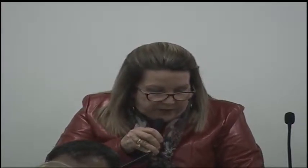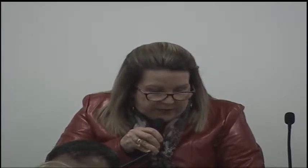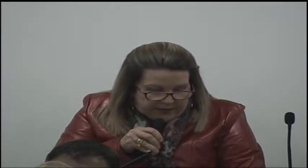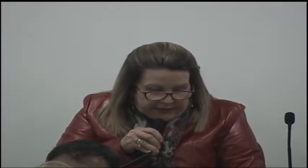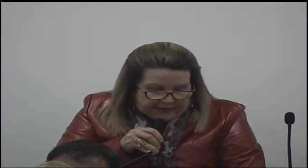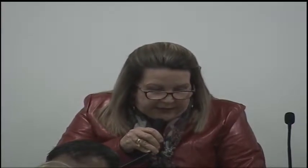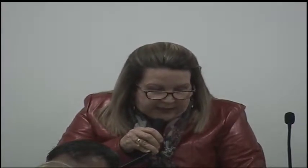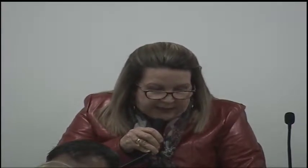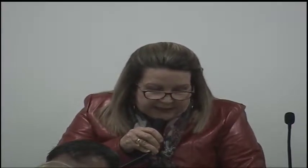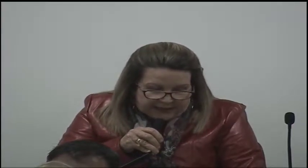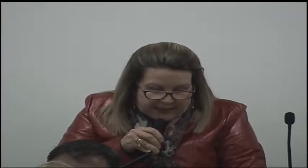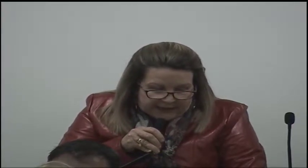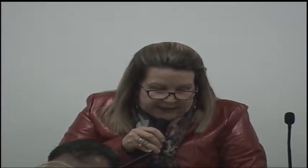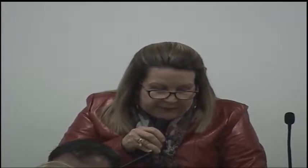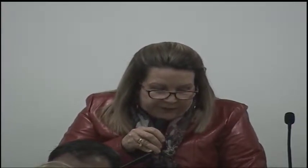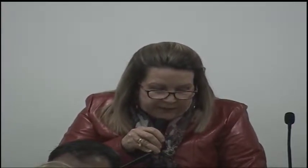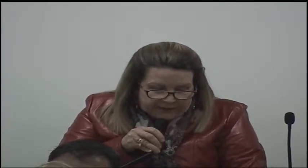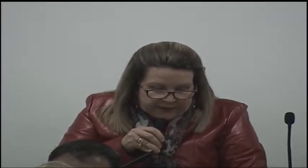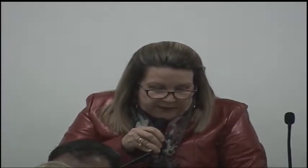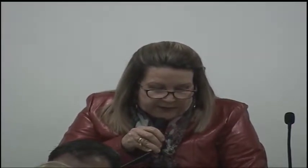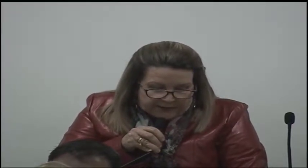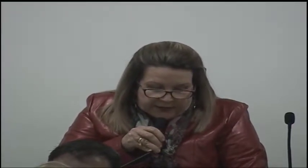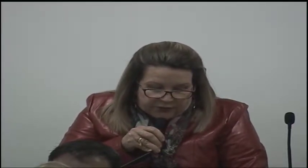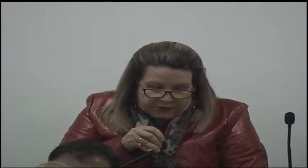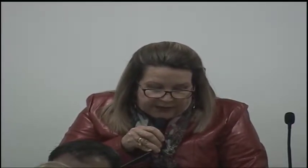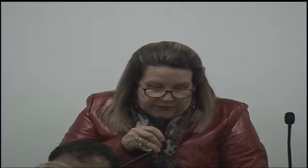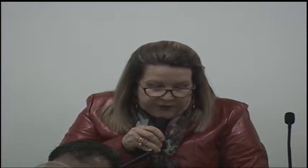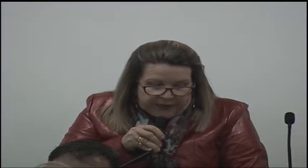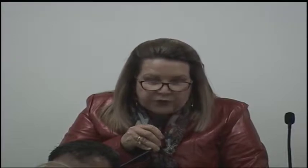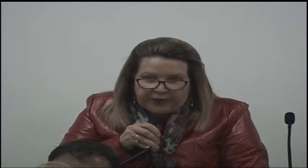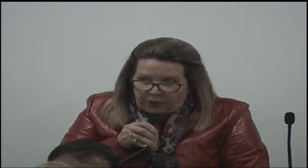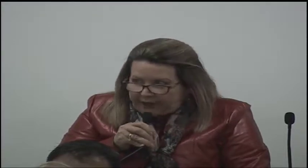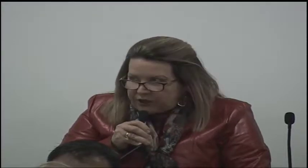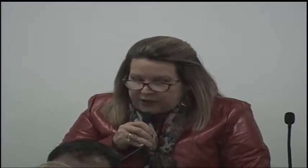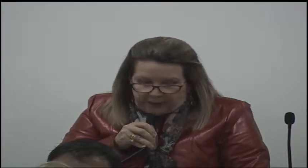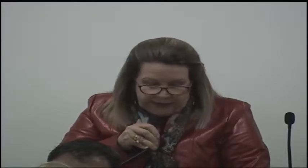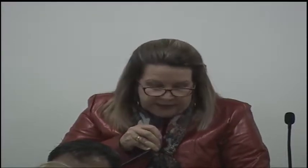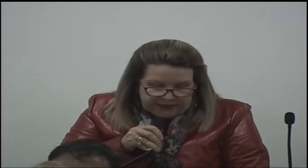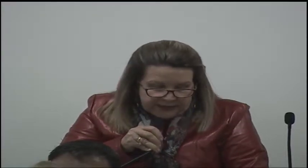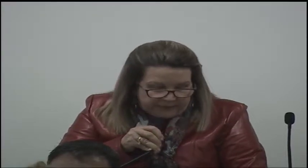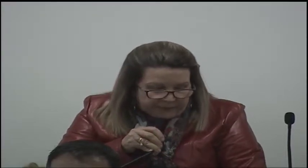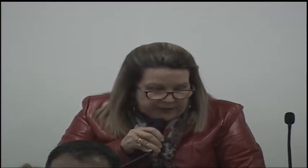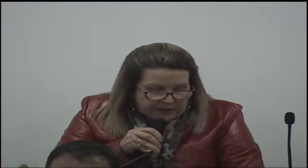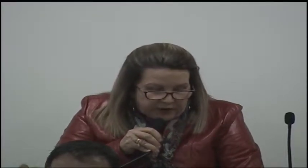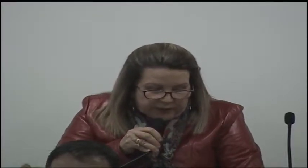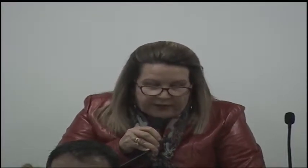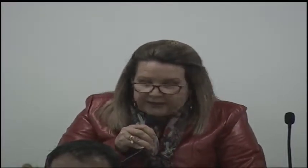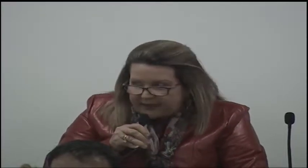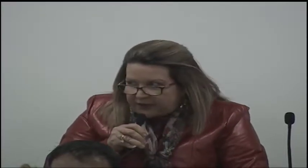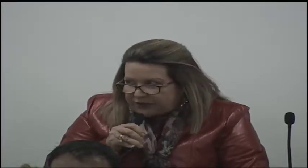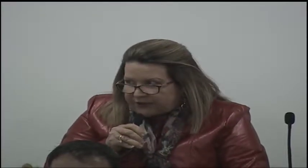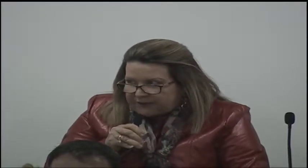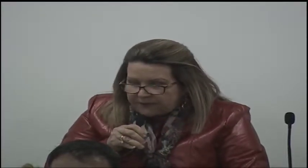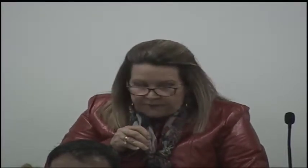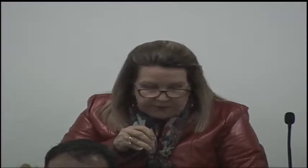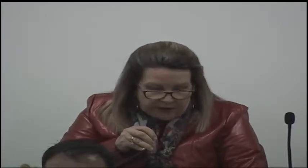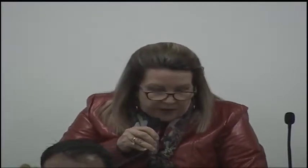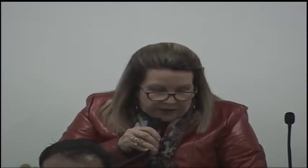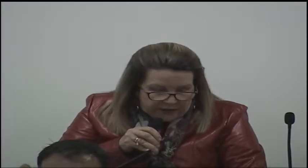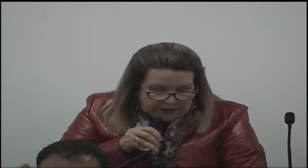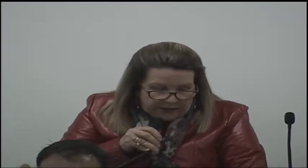aqui na nossa casa está se tornando cada vez mais freqüente a presença de adolescentes